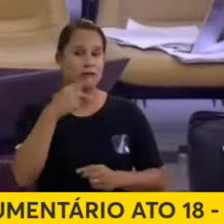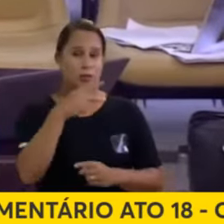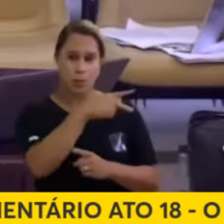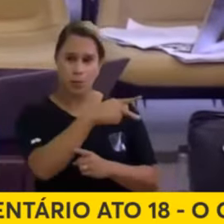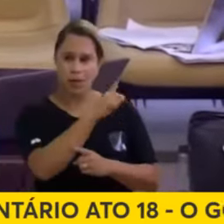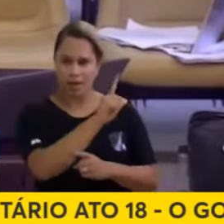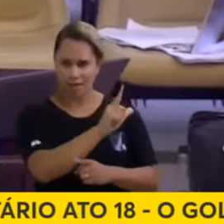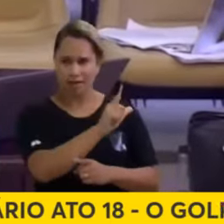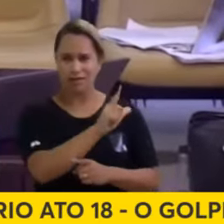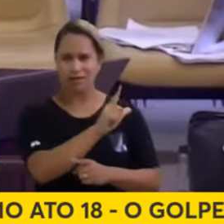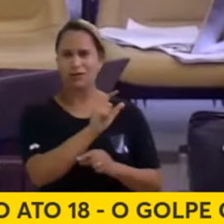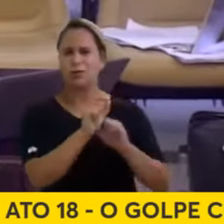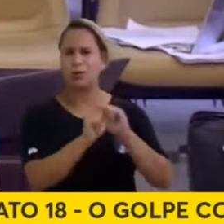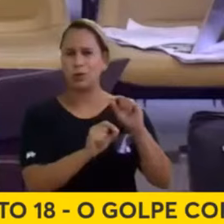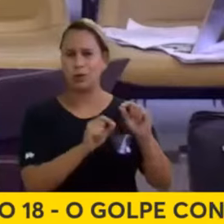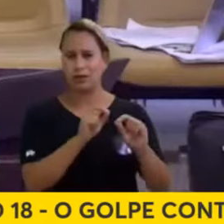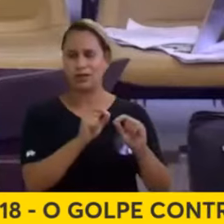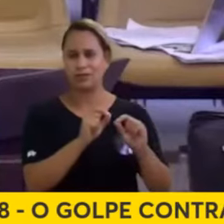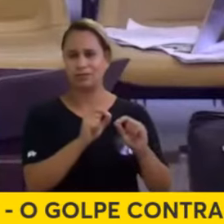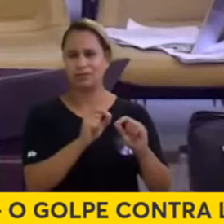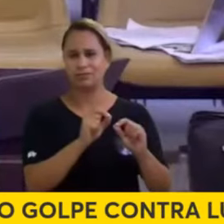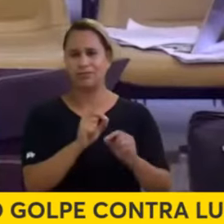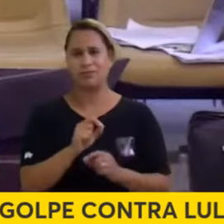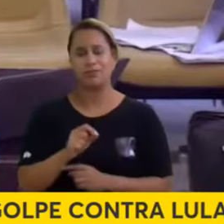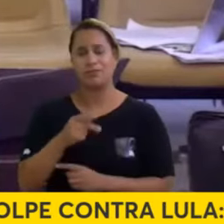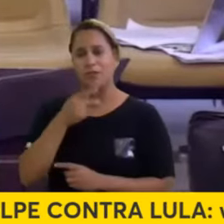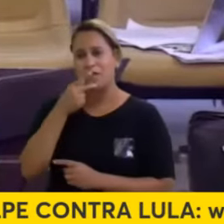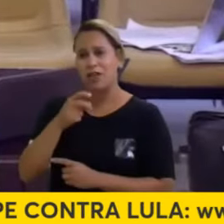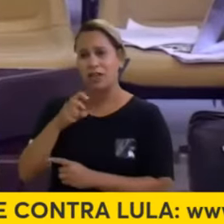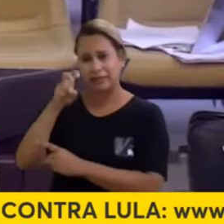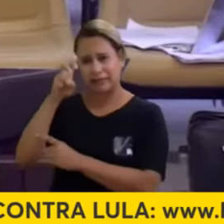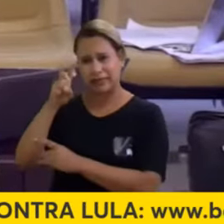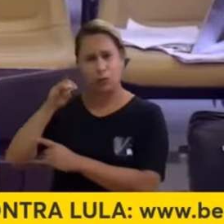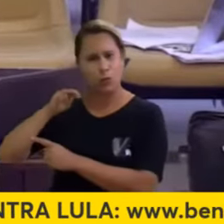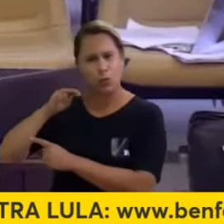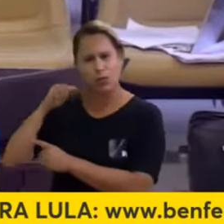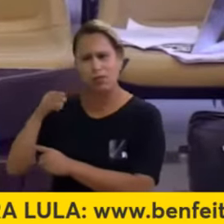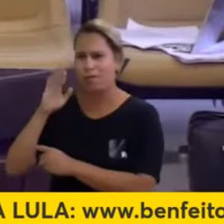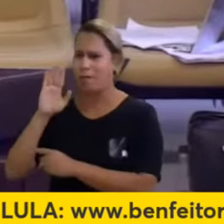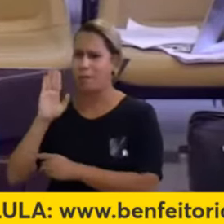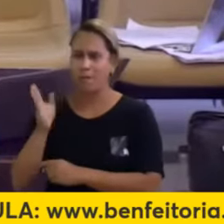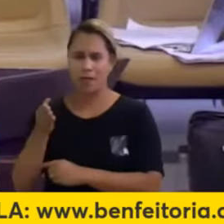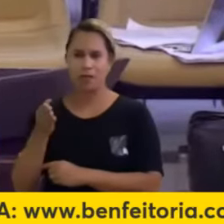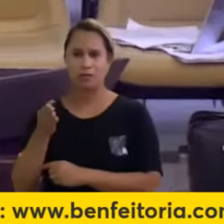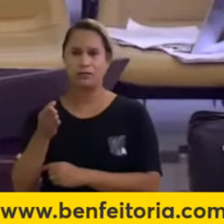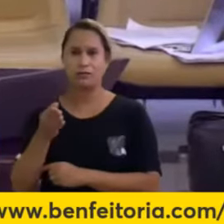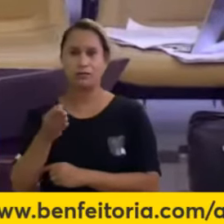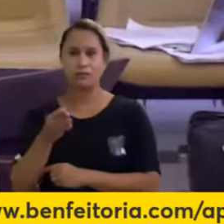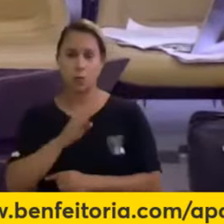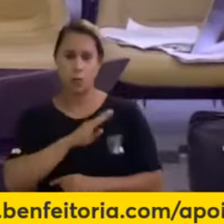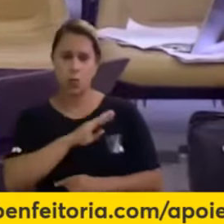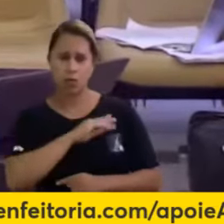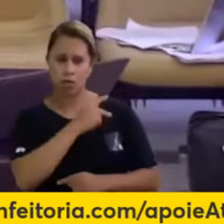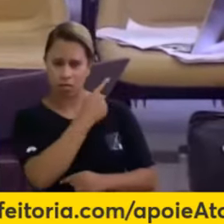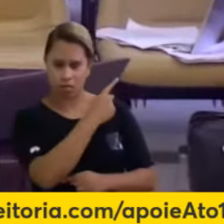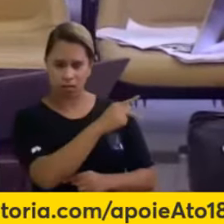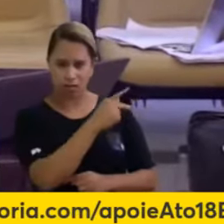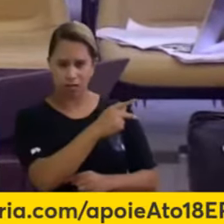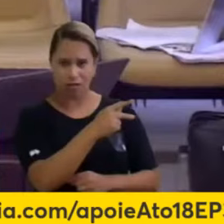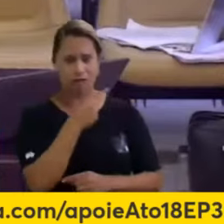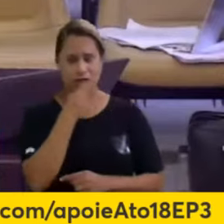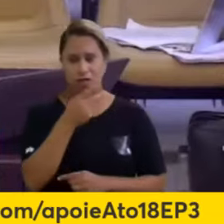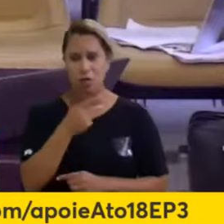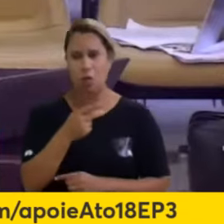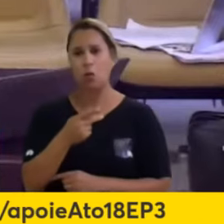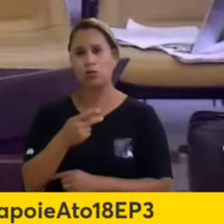me colega dele gravou nas redes sociais no final de semana dizendo que era oito agora Dr pinin falou